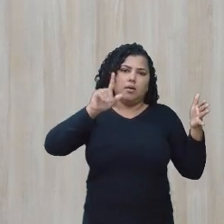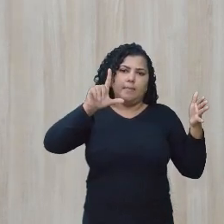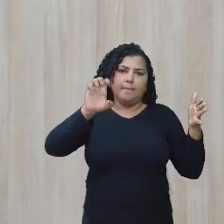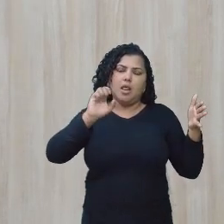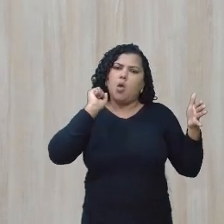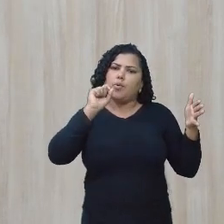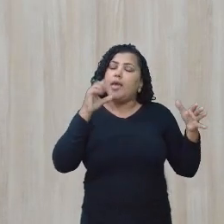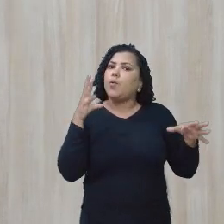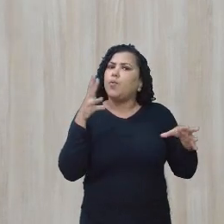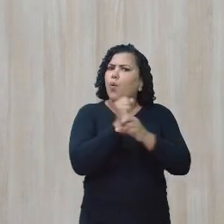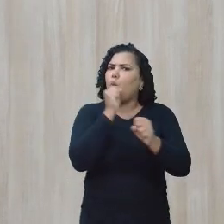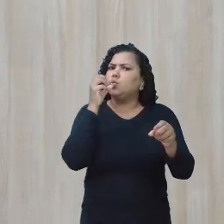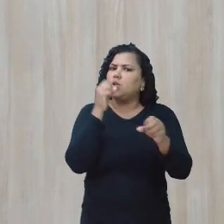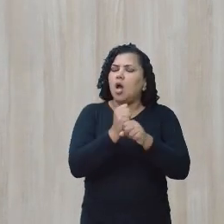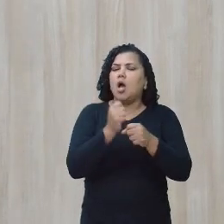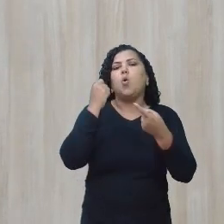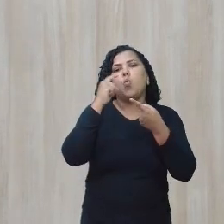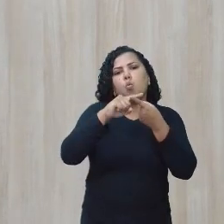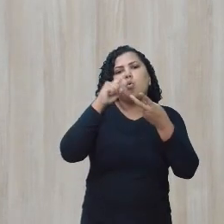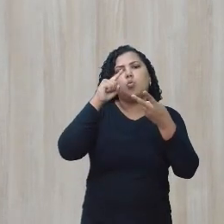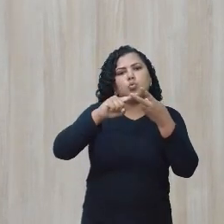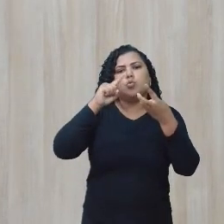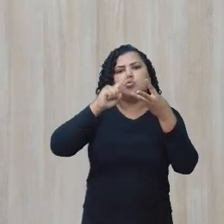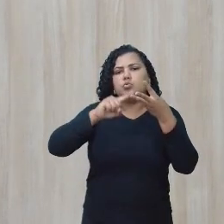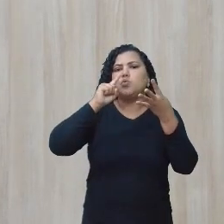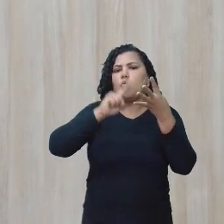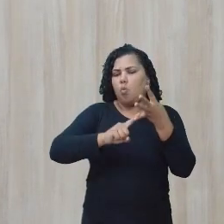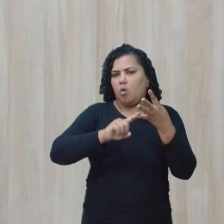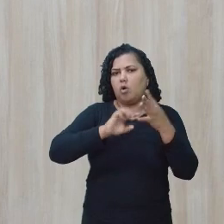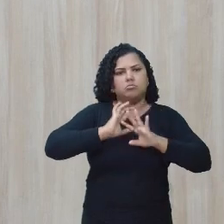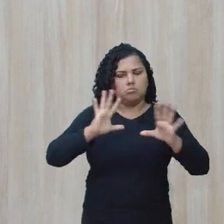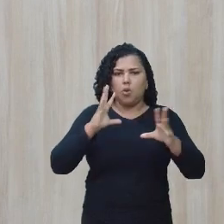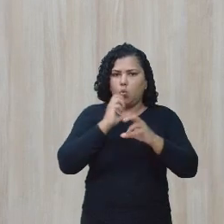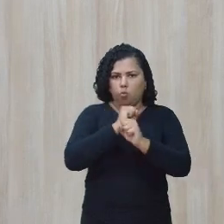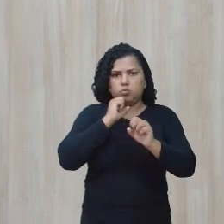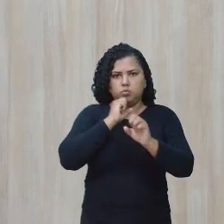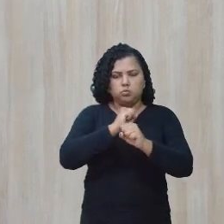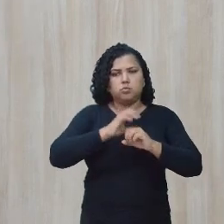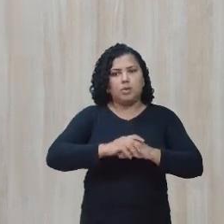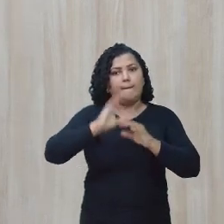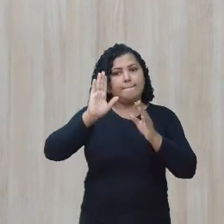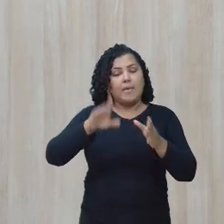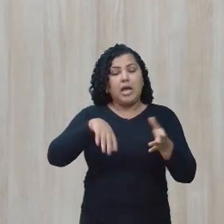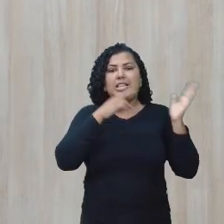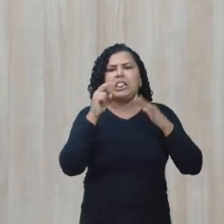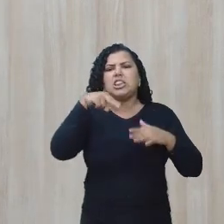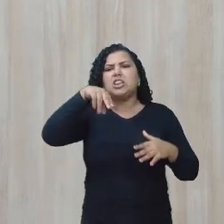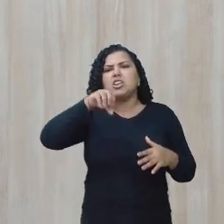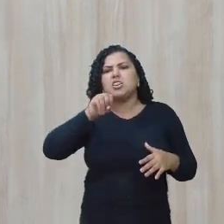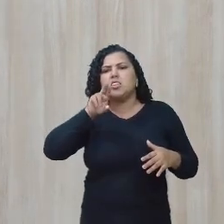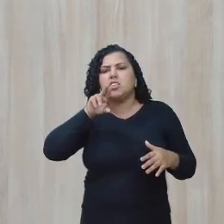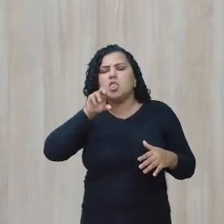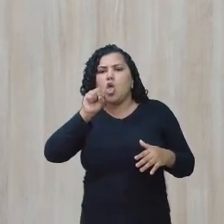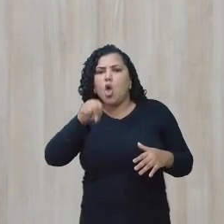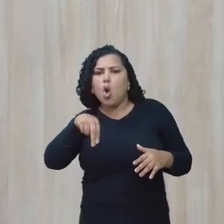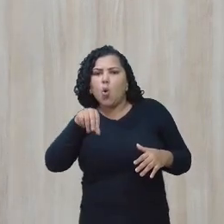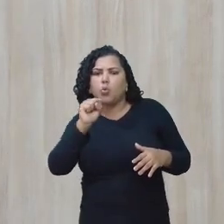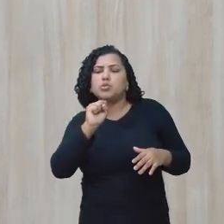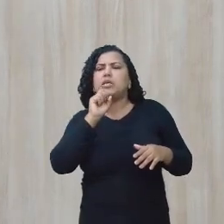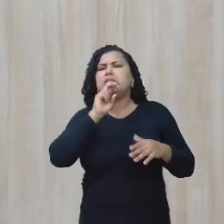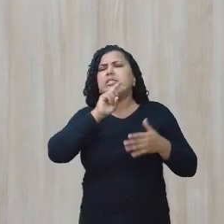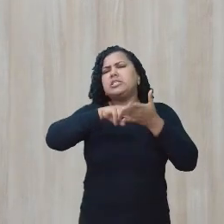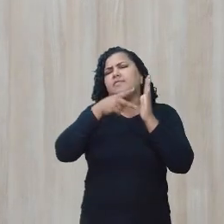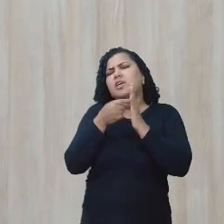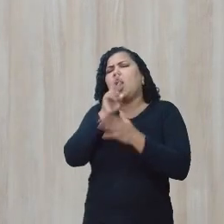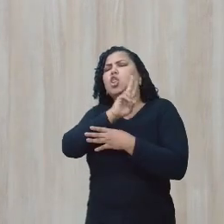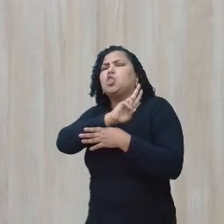contar mesmo. Count. 1, 2, 3, 4, né? E a palavra nouns é como se fosse nome. Ou